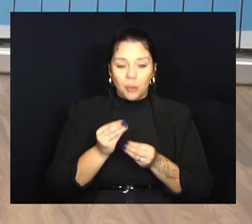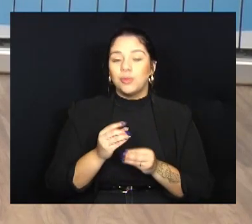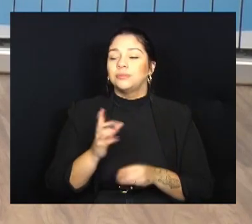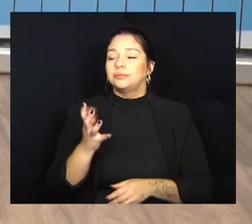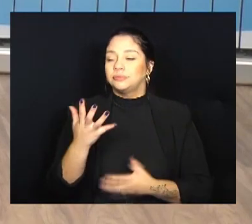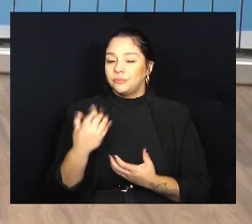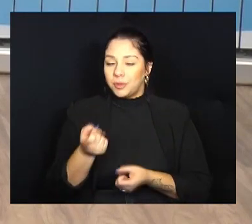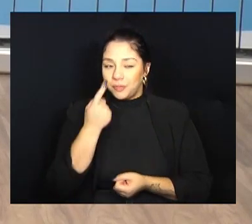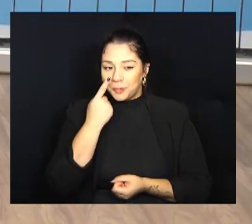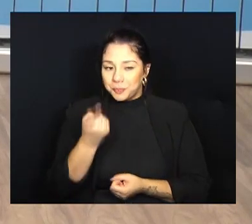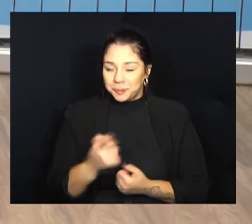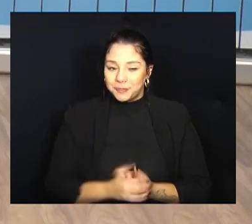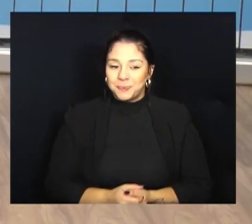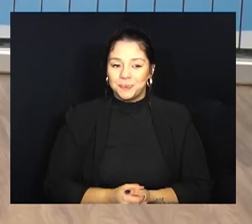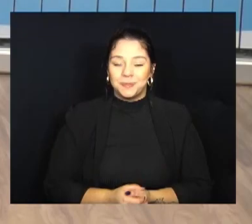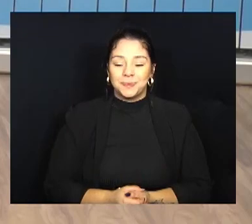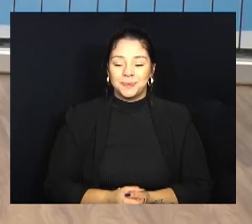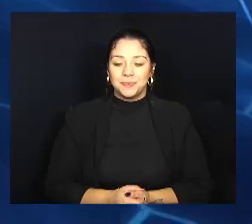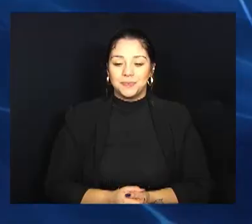daí.